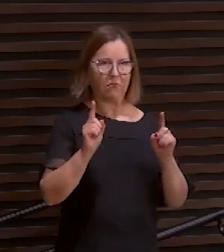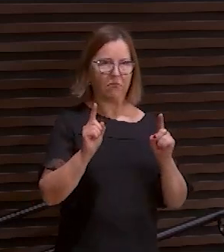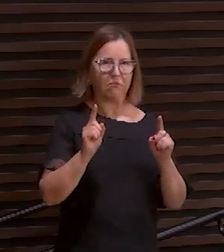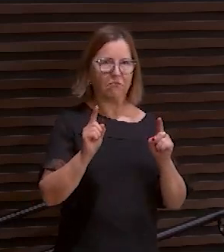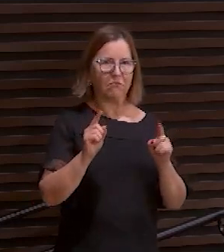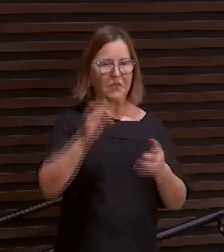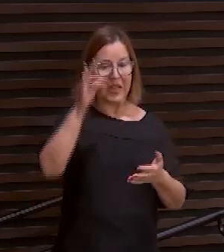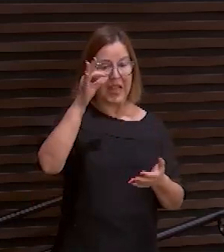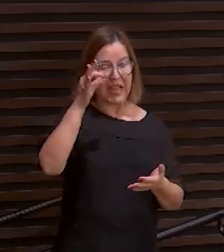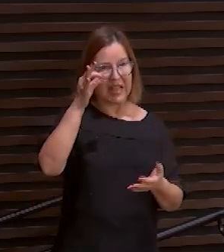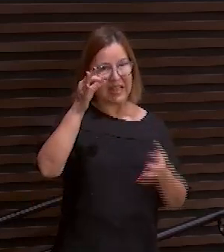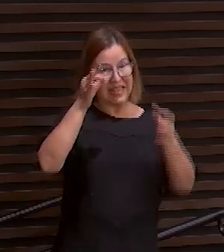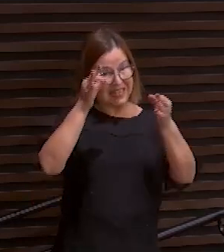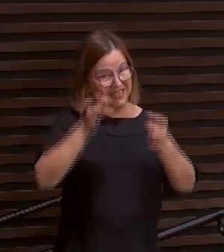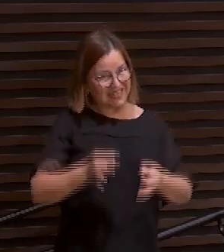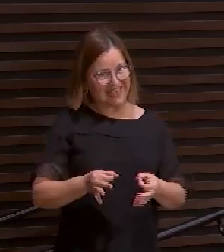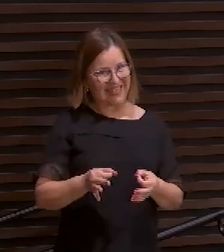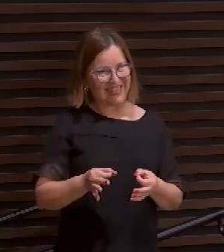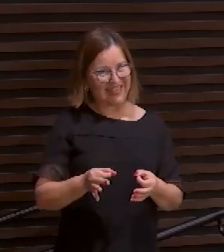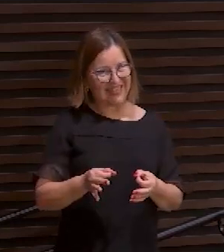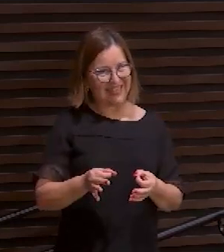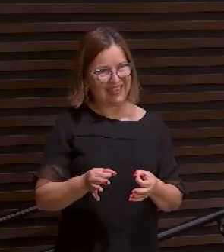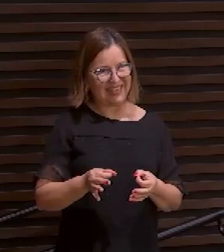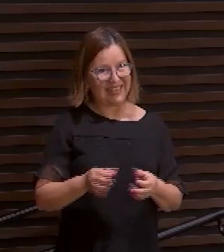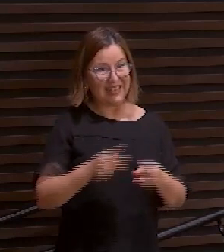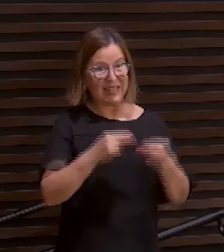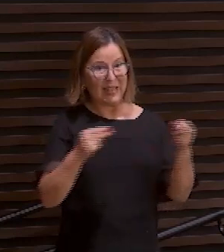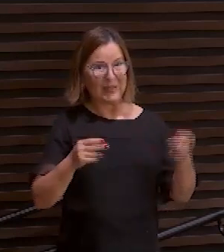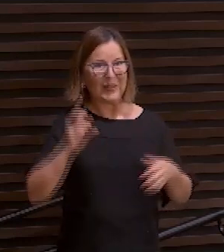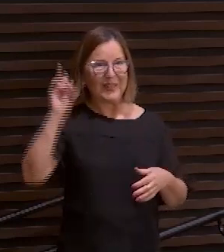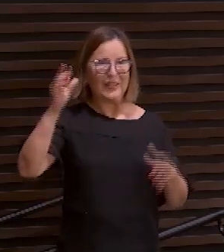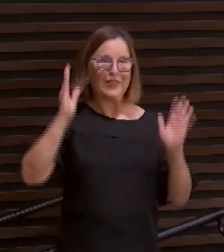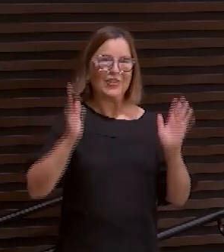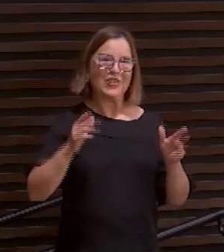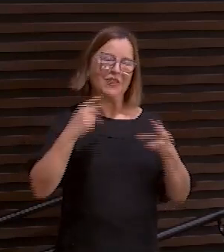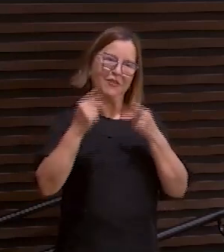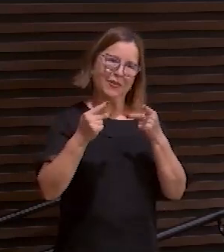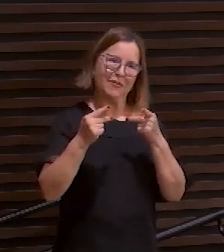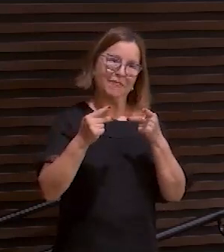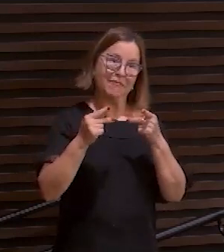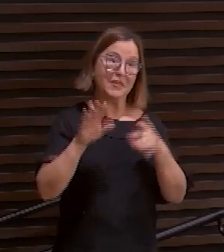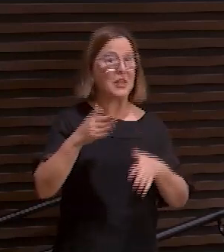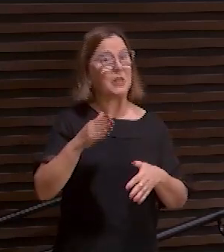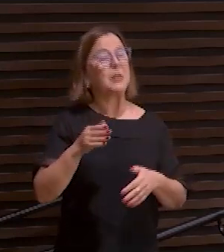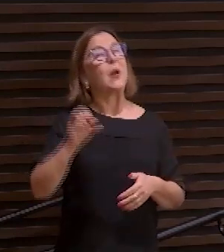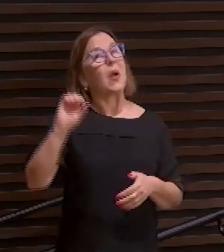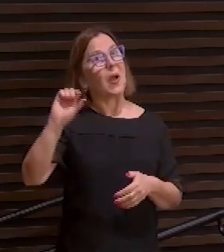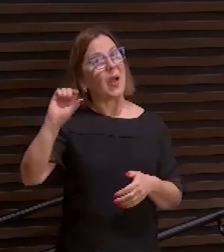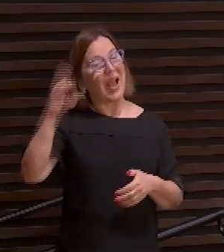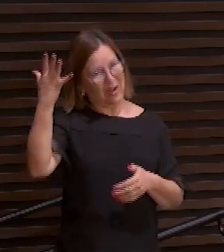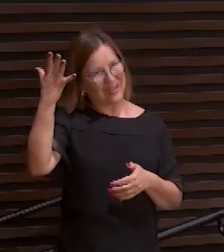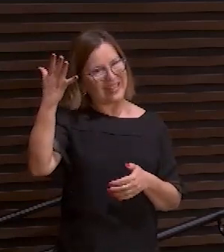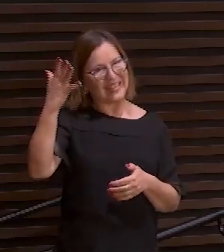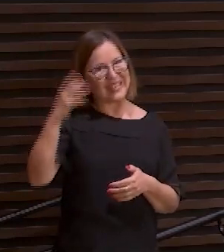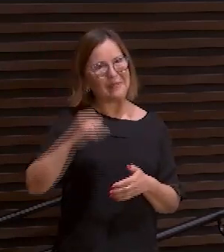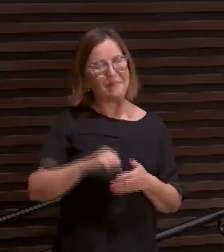que Deus disse vai acontecer. Ele falou, vai acontecer.